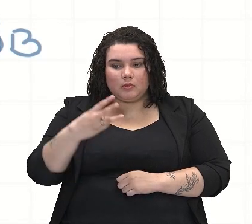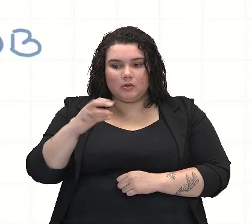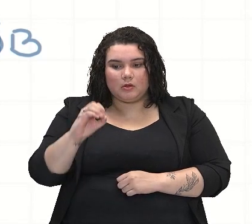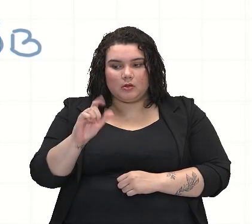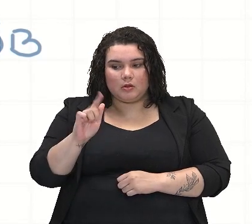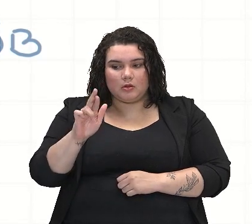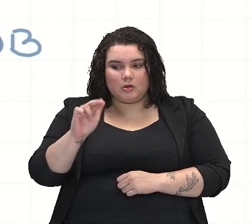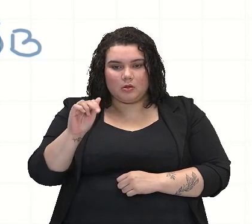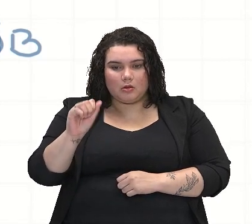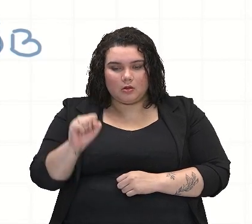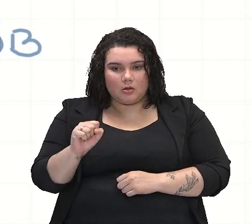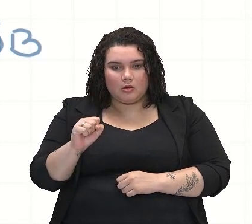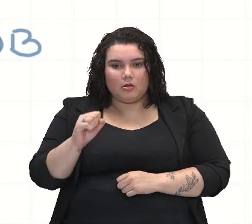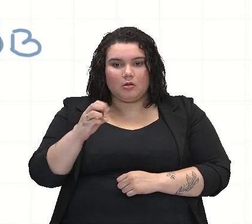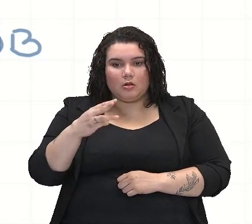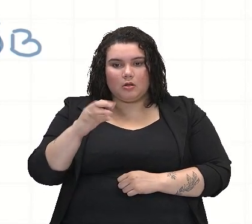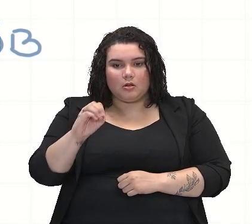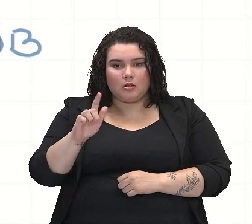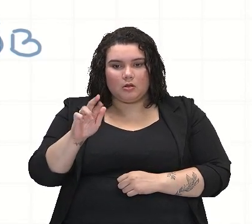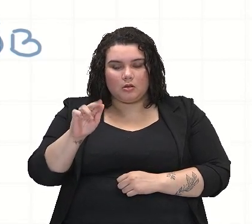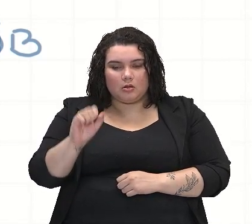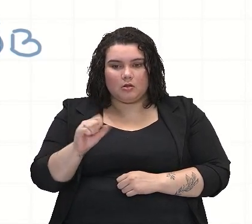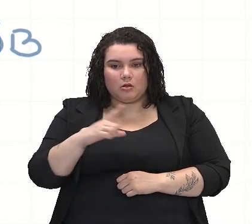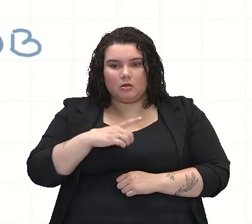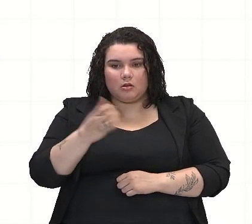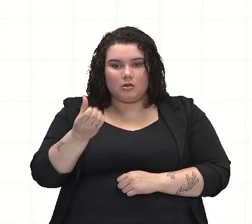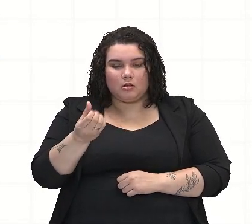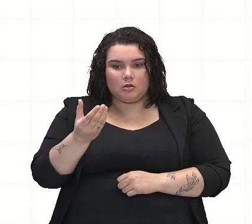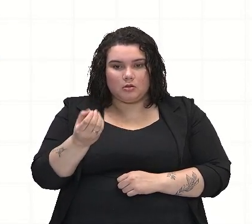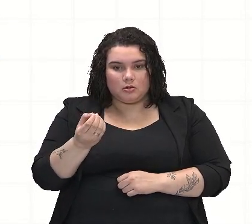mais 30 graus, 60 graus. Né?